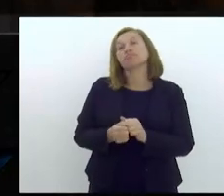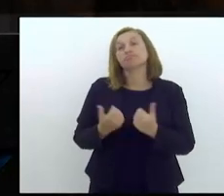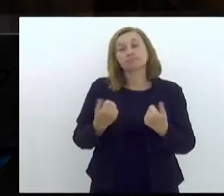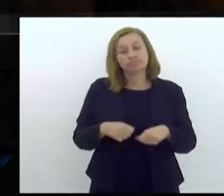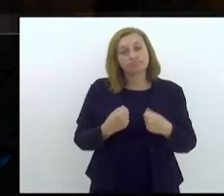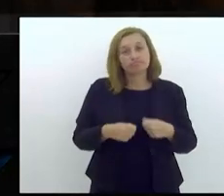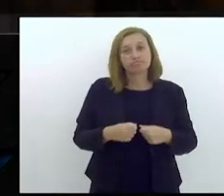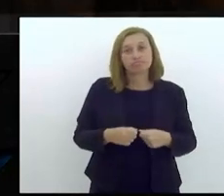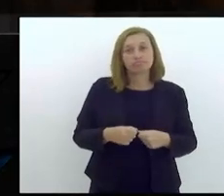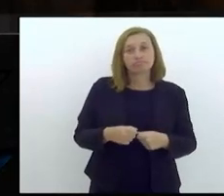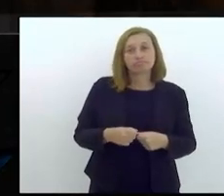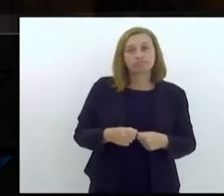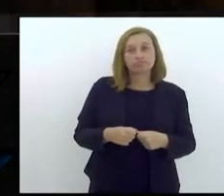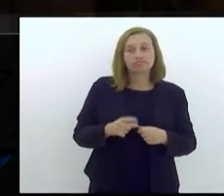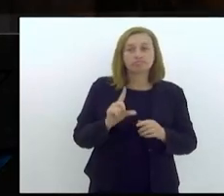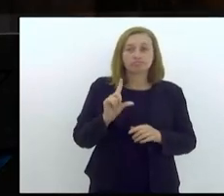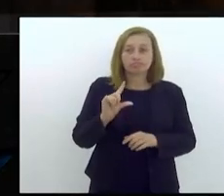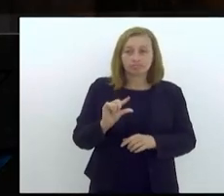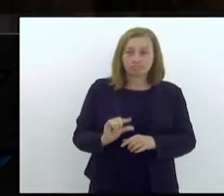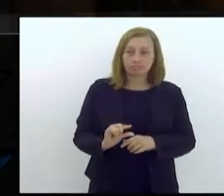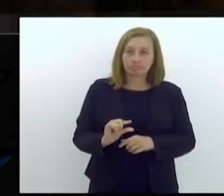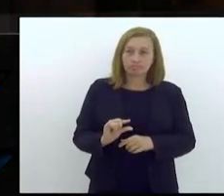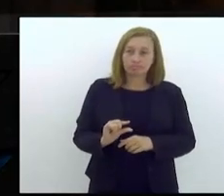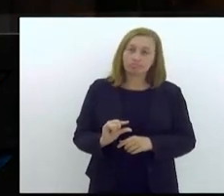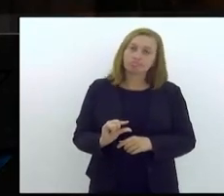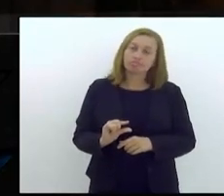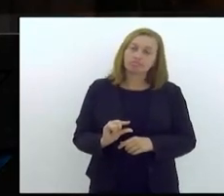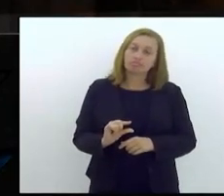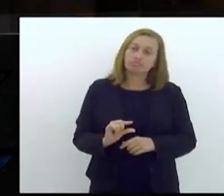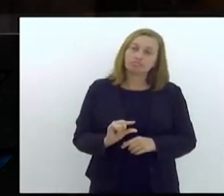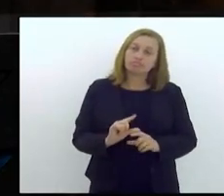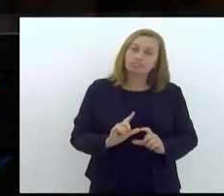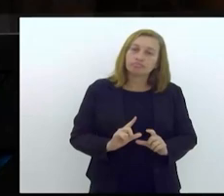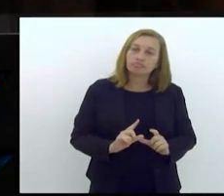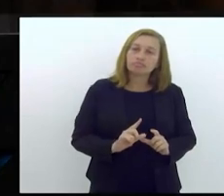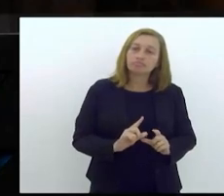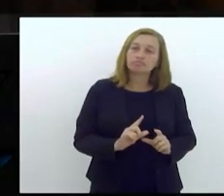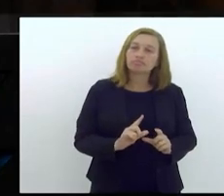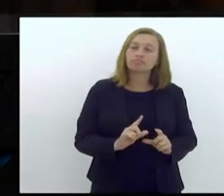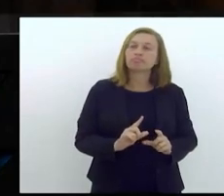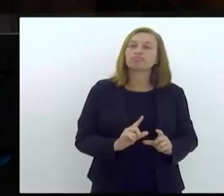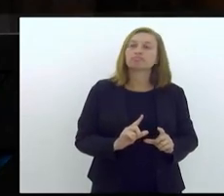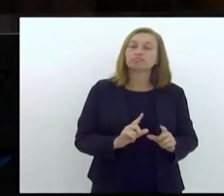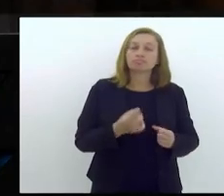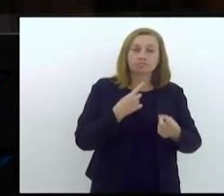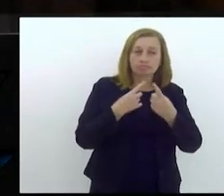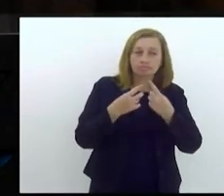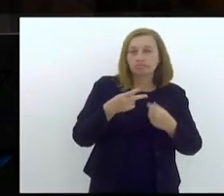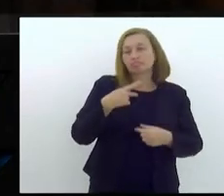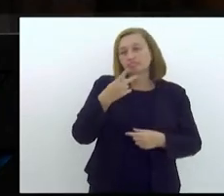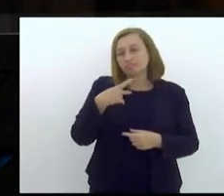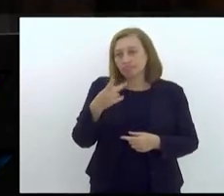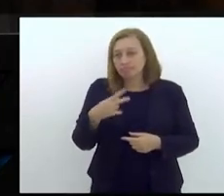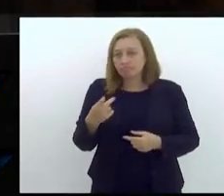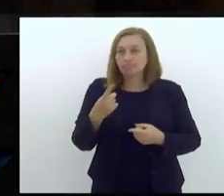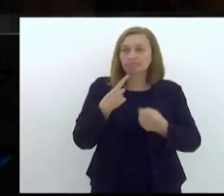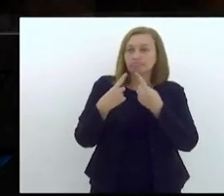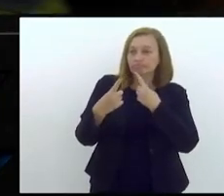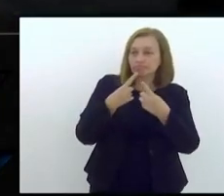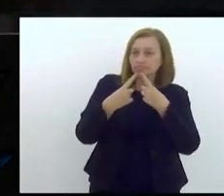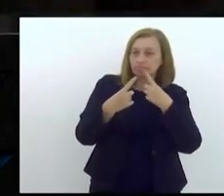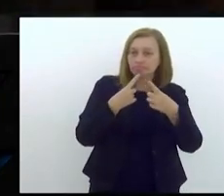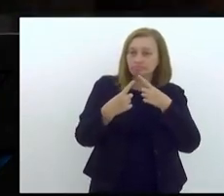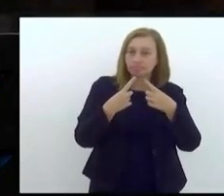que procurar Minimizar as formas de tratamento os discursos mantendo